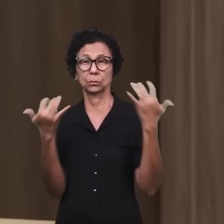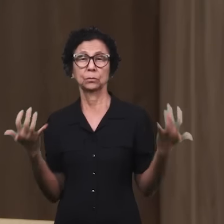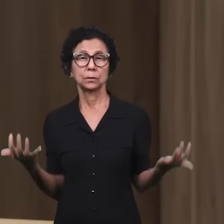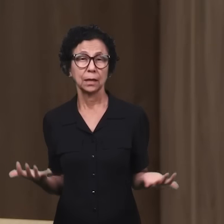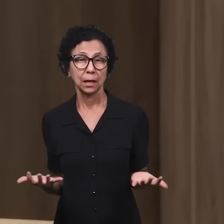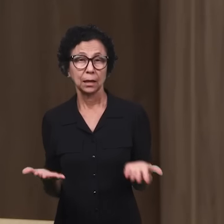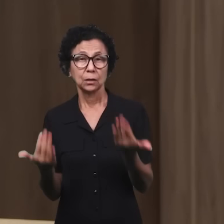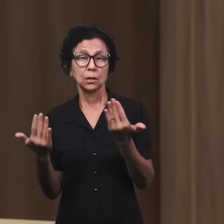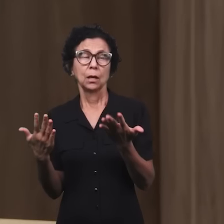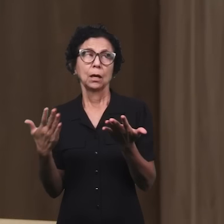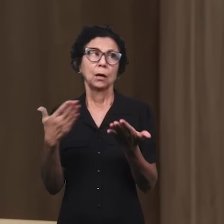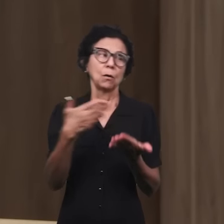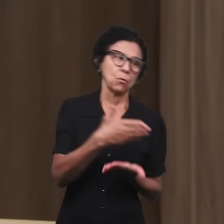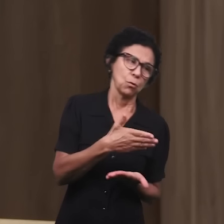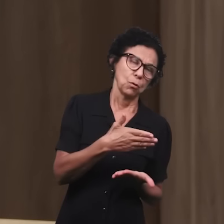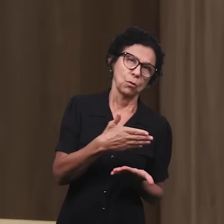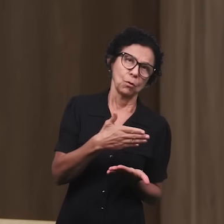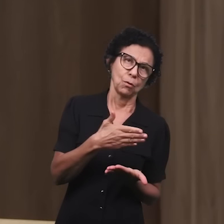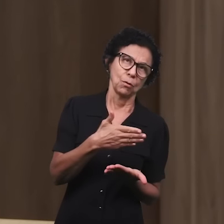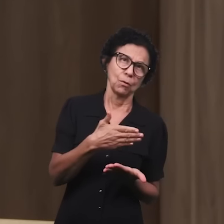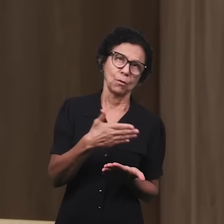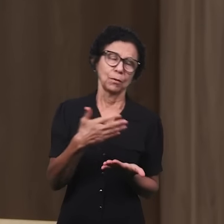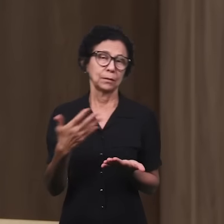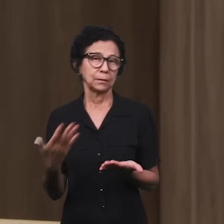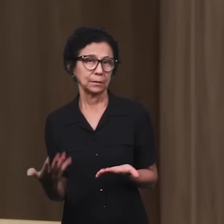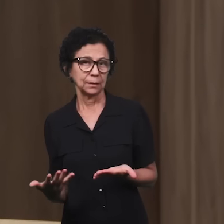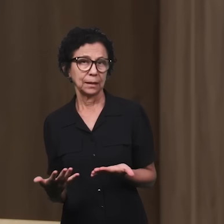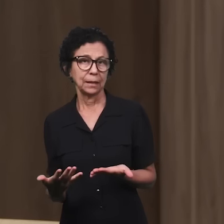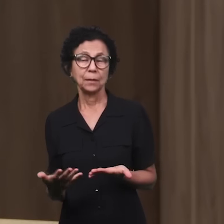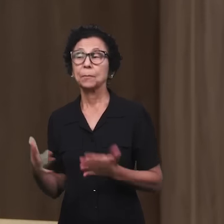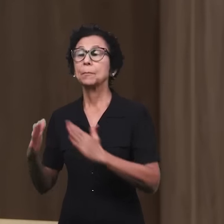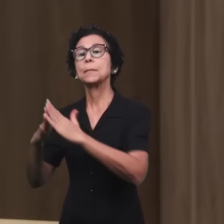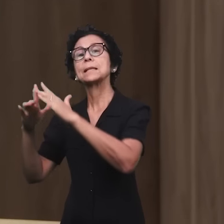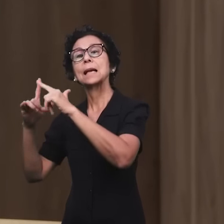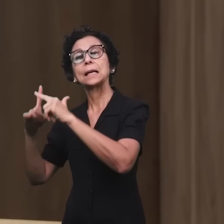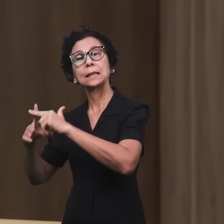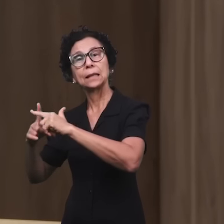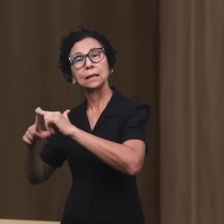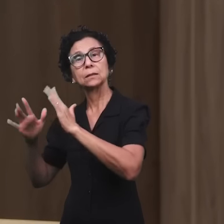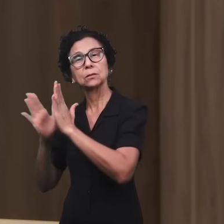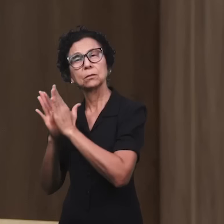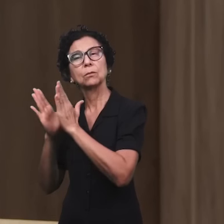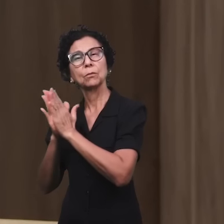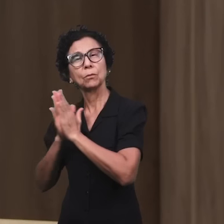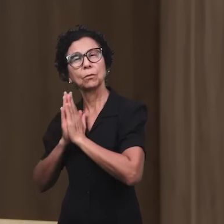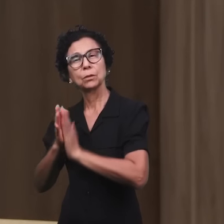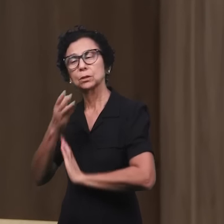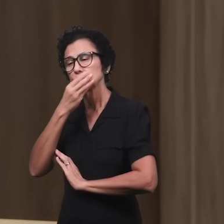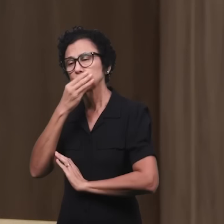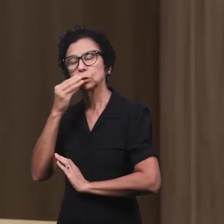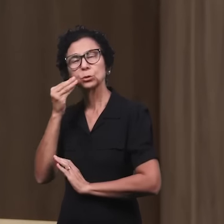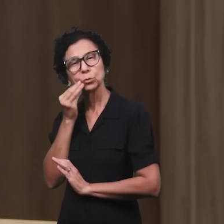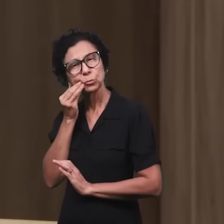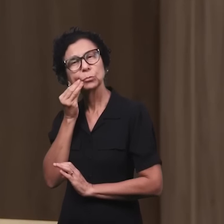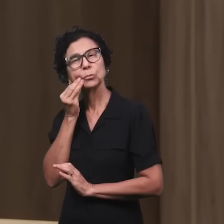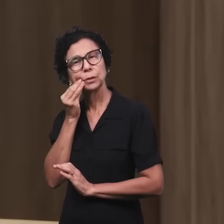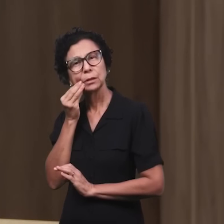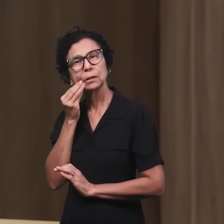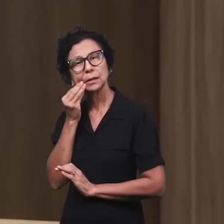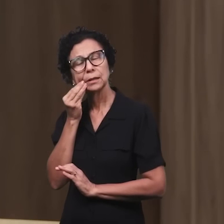do outro lado, tem a multidão vindo também. Amém. Glória a Deus. Que está orando, tem uma multidão de gente que está orando, que está jejuando. Você imagina